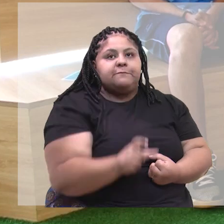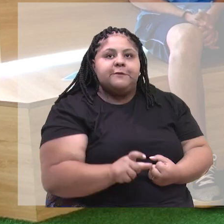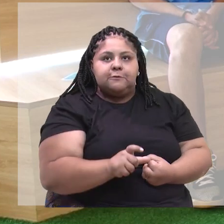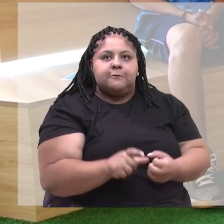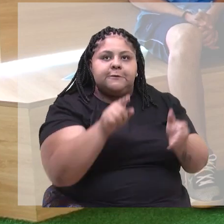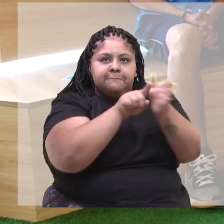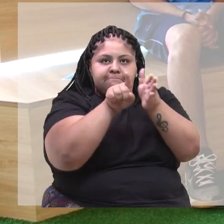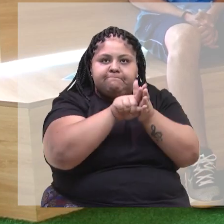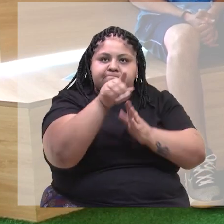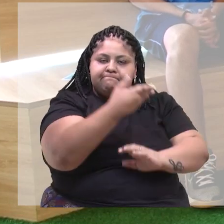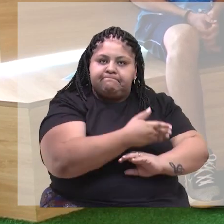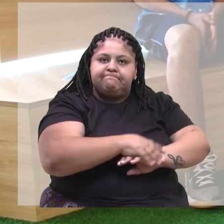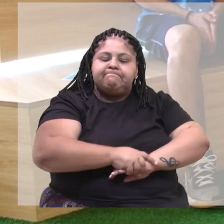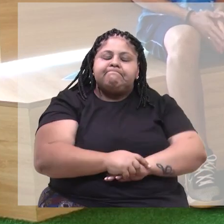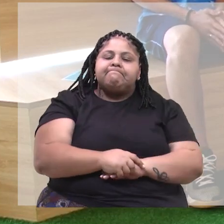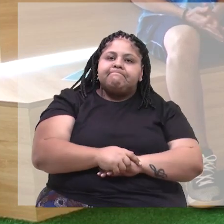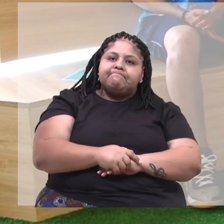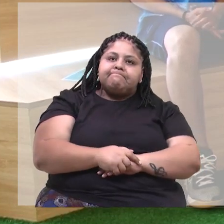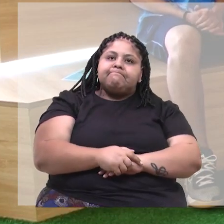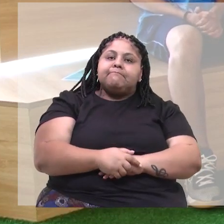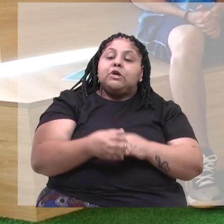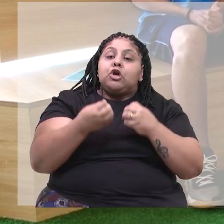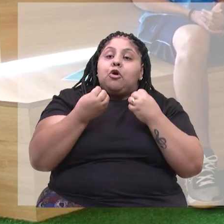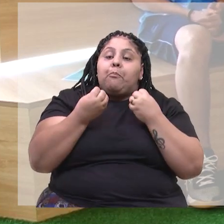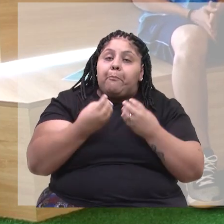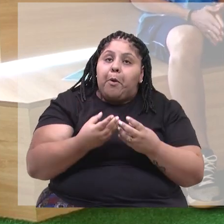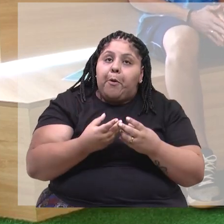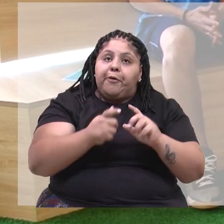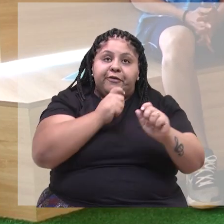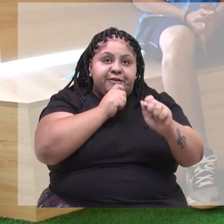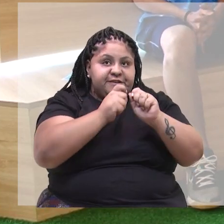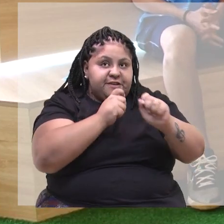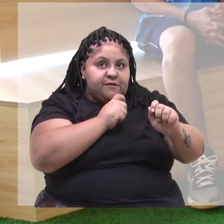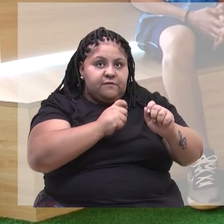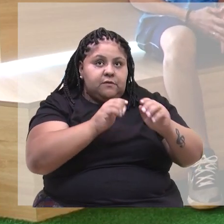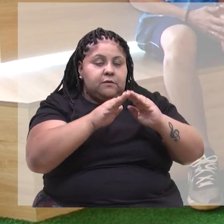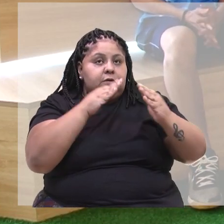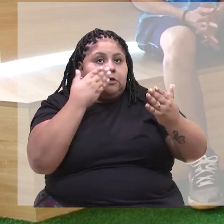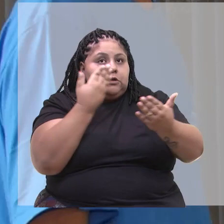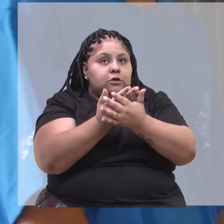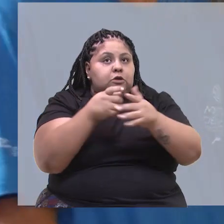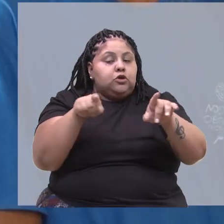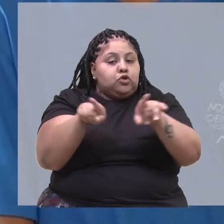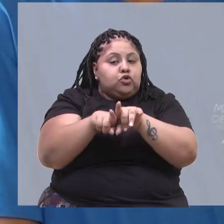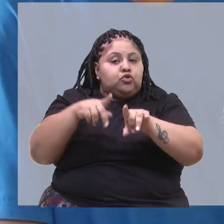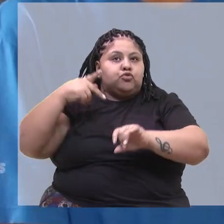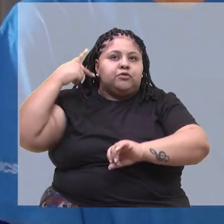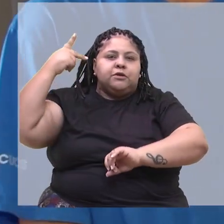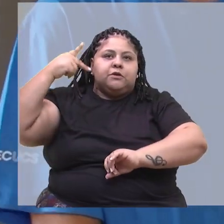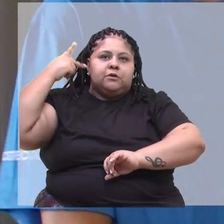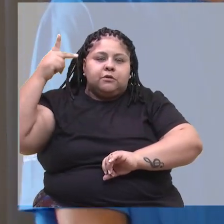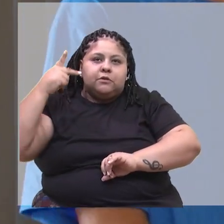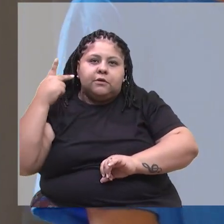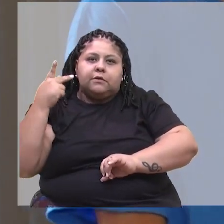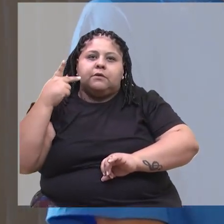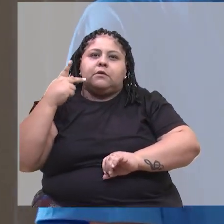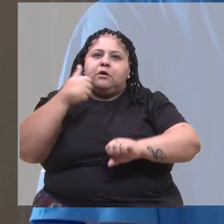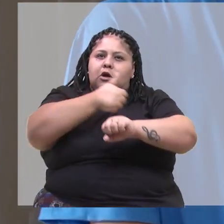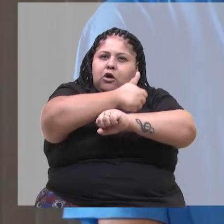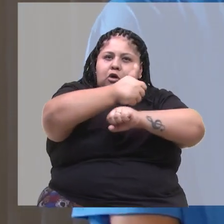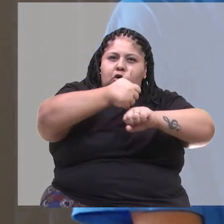pessoas em relação à pesquisa de vocês? Bom, nas entrevistas que a gente fez nas escolas e com a psiquiatra e com a promotora,